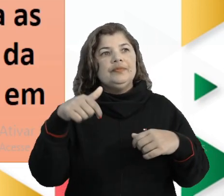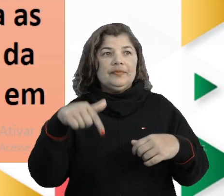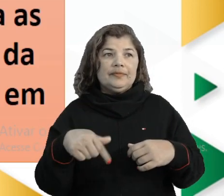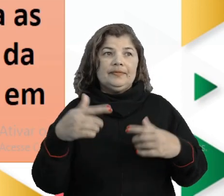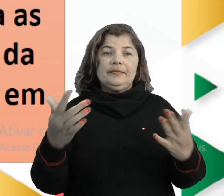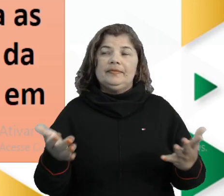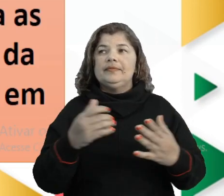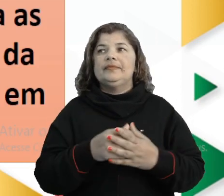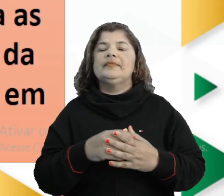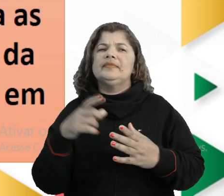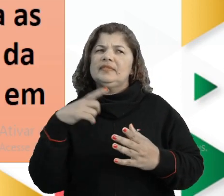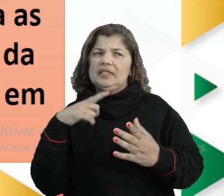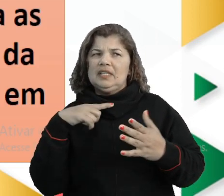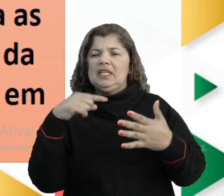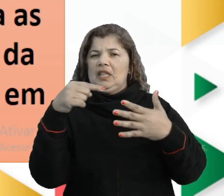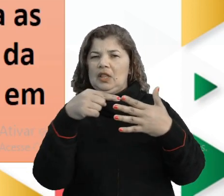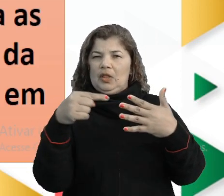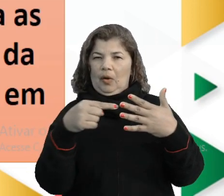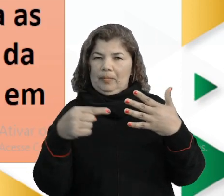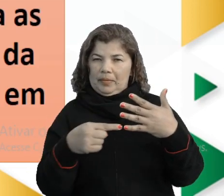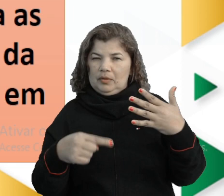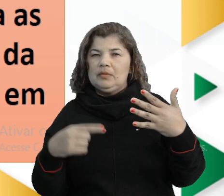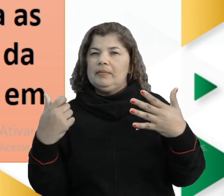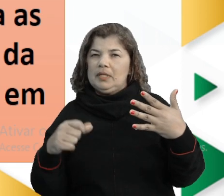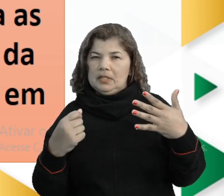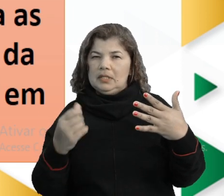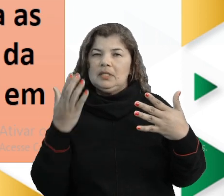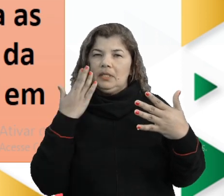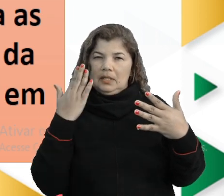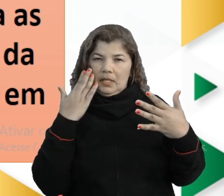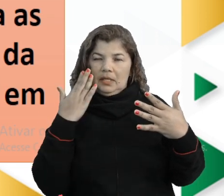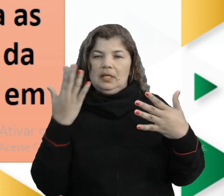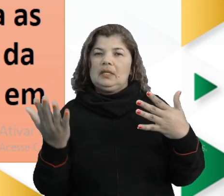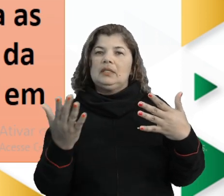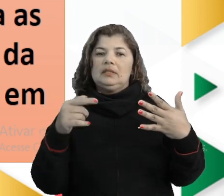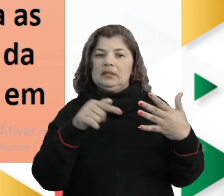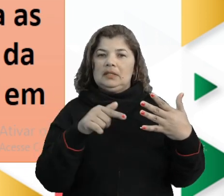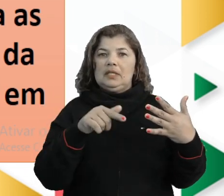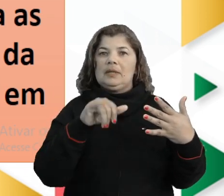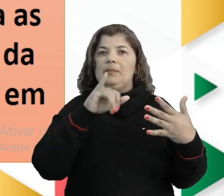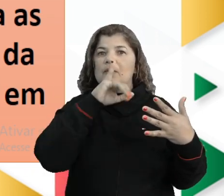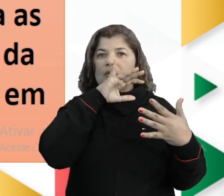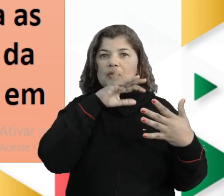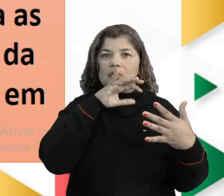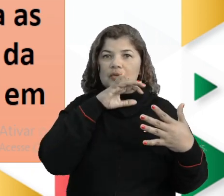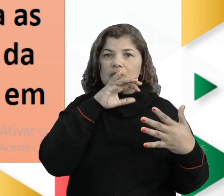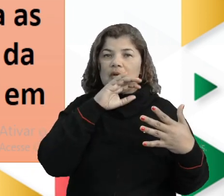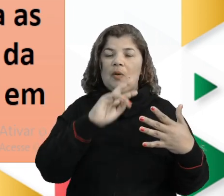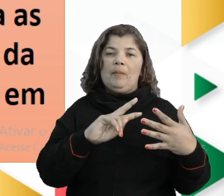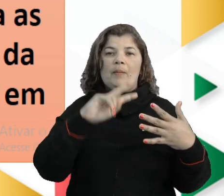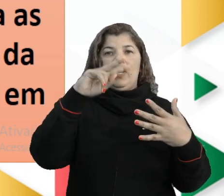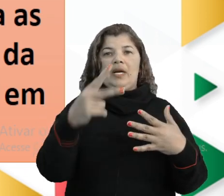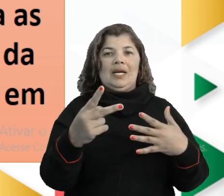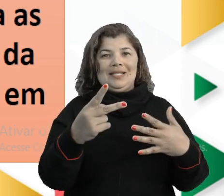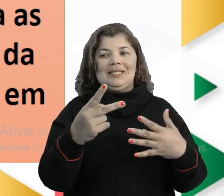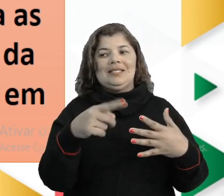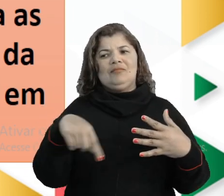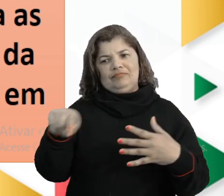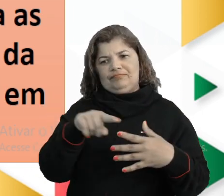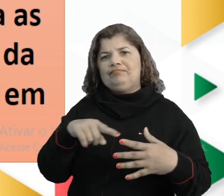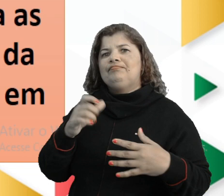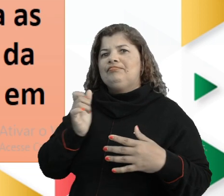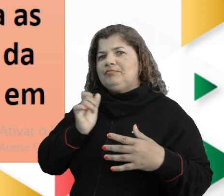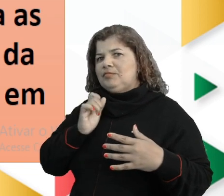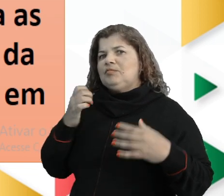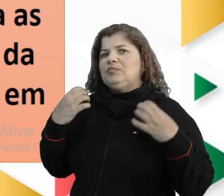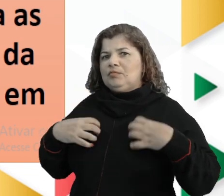Alguns tópicos que precisam ser revistos. Por exemplo, não só a questão do imposto, que aumentou e desagradou as elites, mas